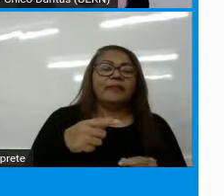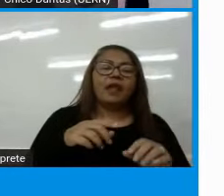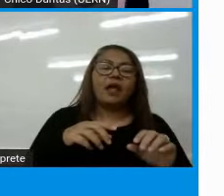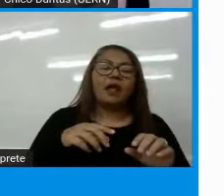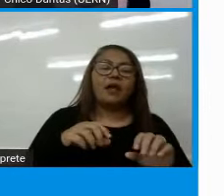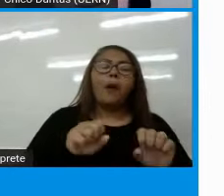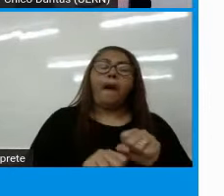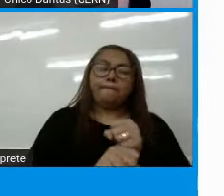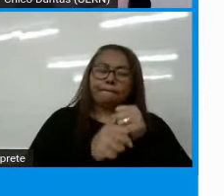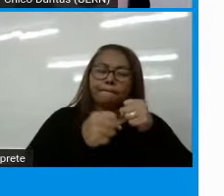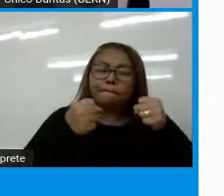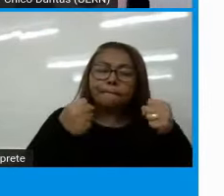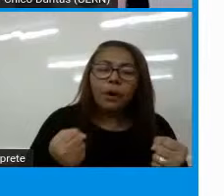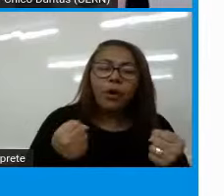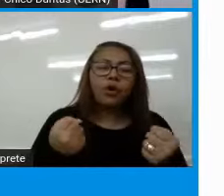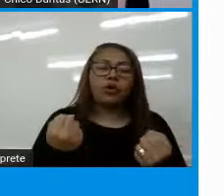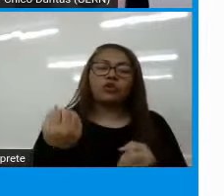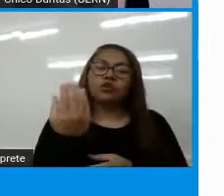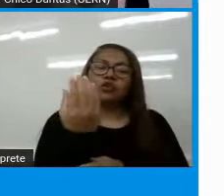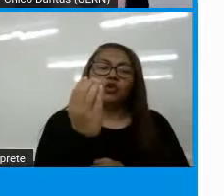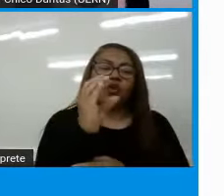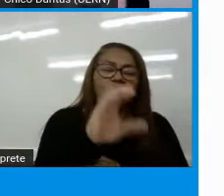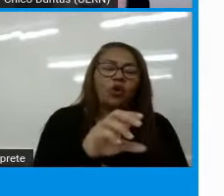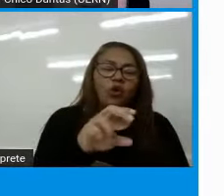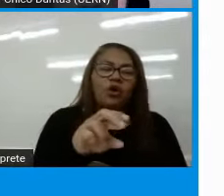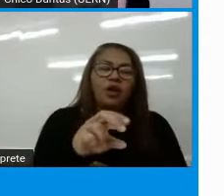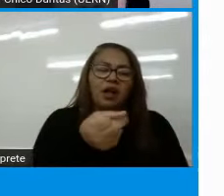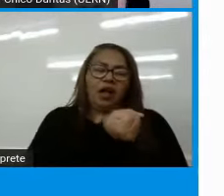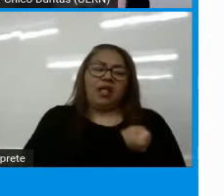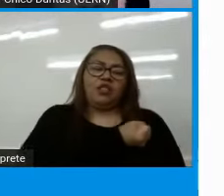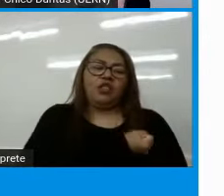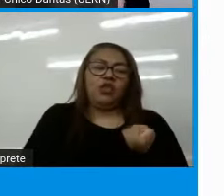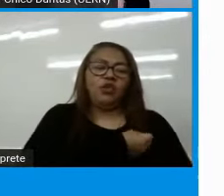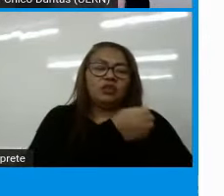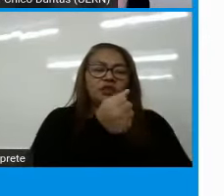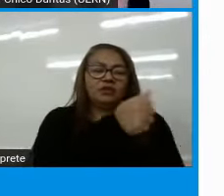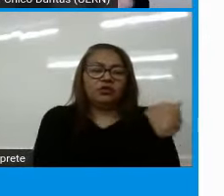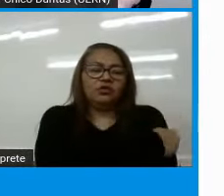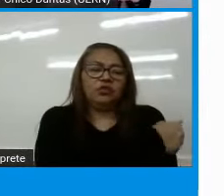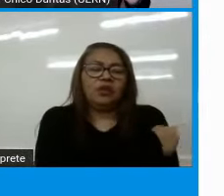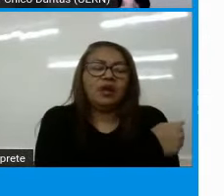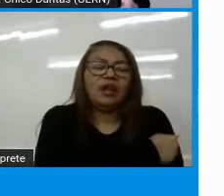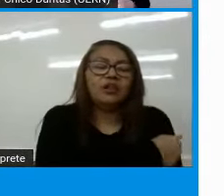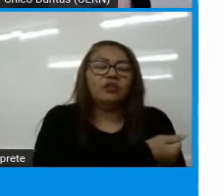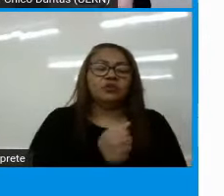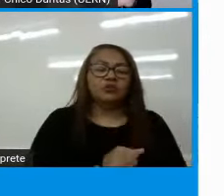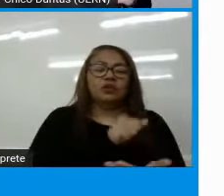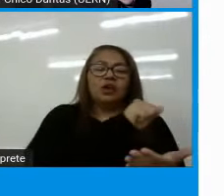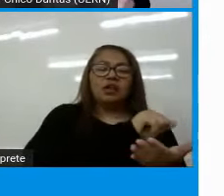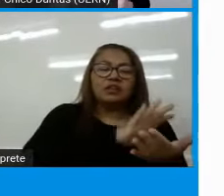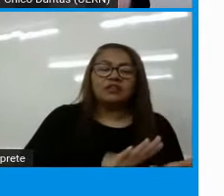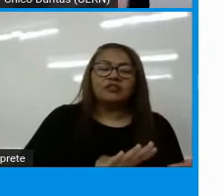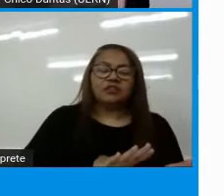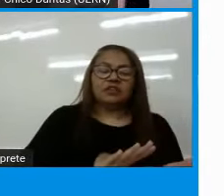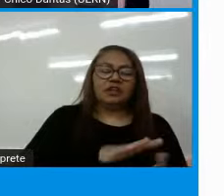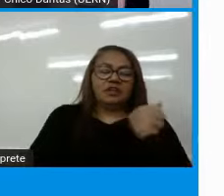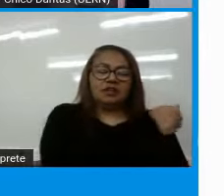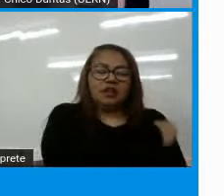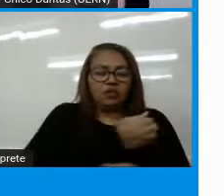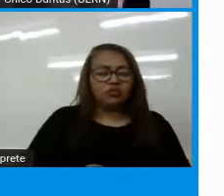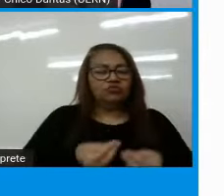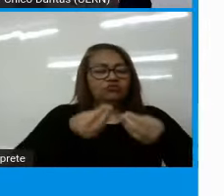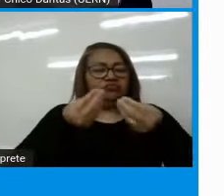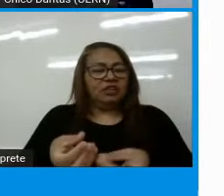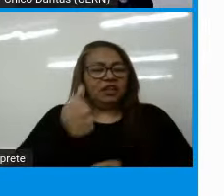né, dos seus estudantes, de acordo com as atividades que eles vão entregando e você corrigindo via Google Sala de